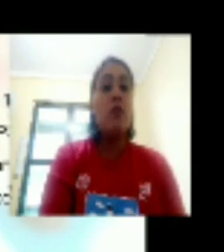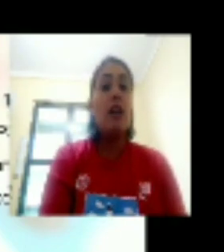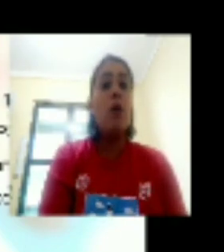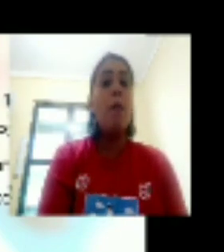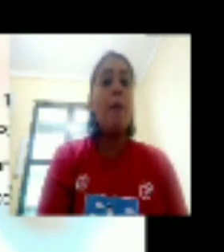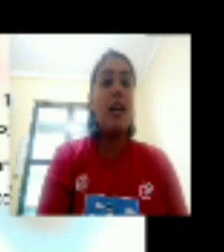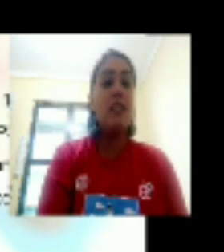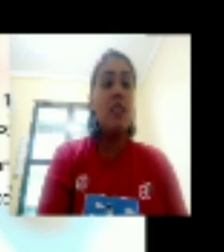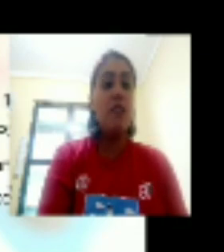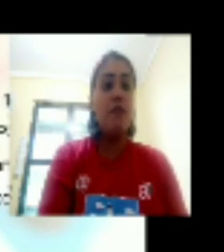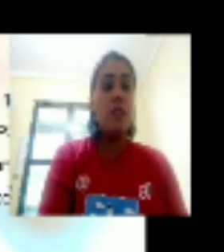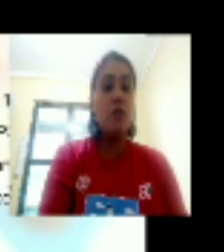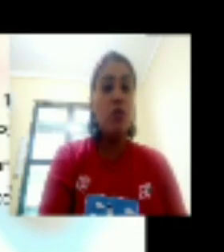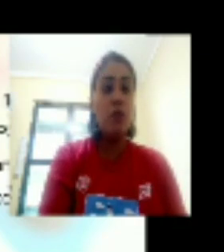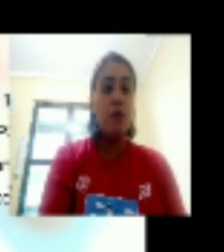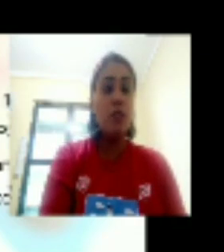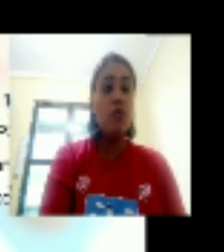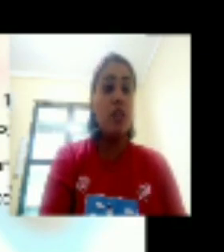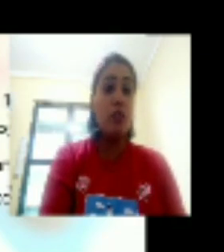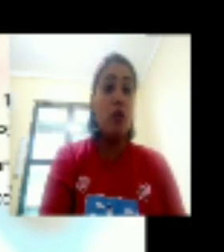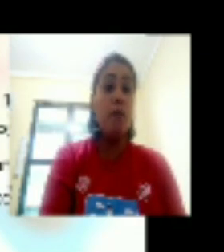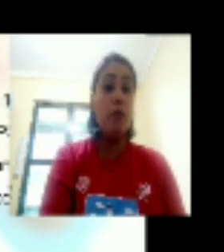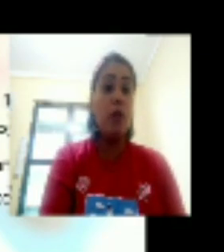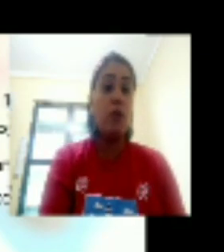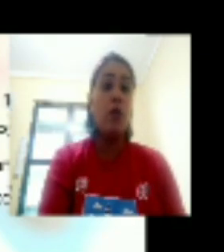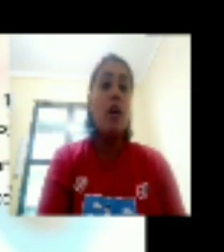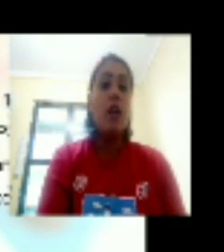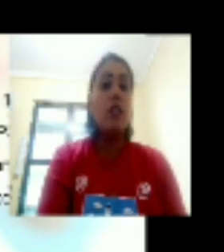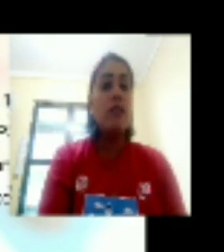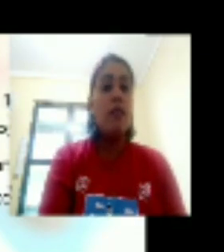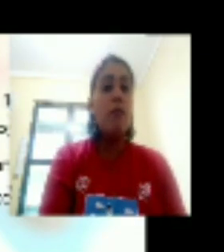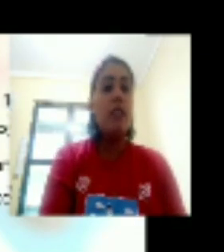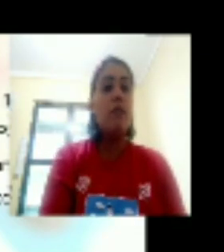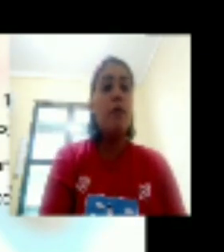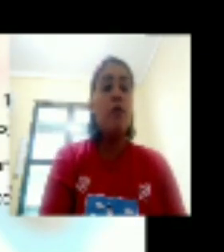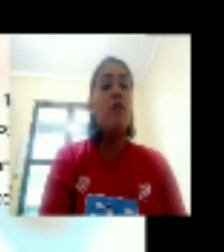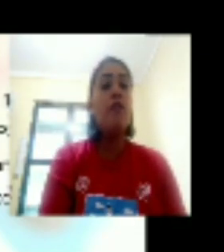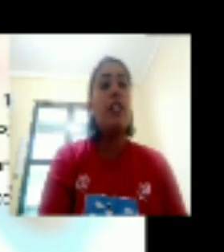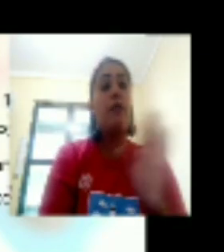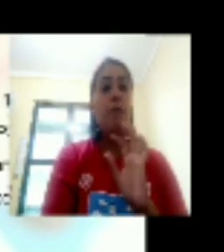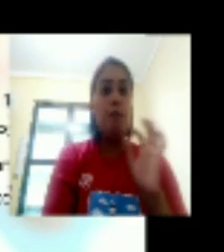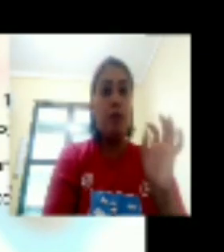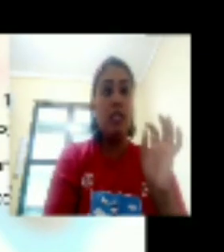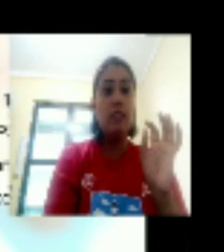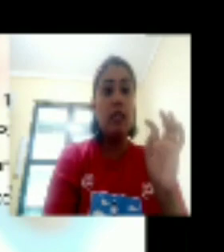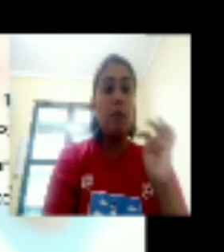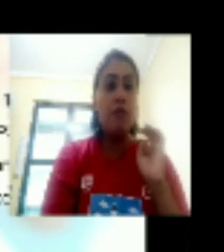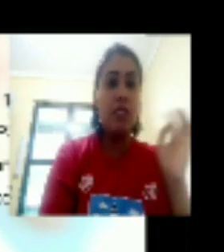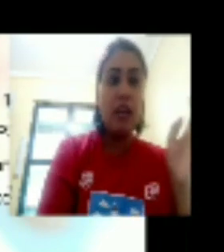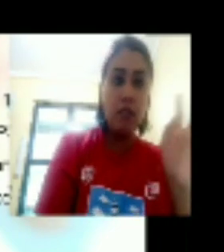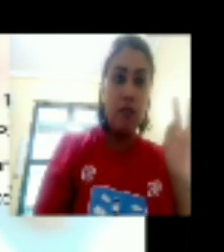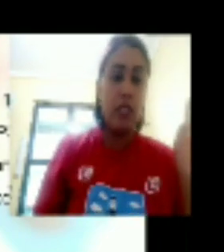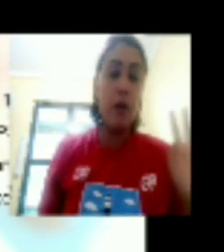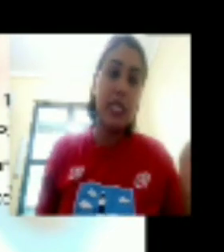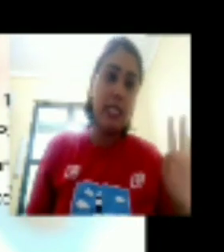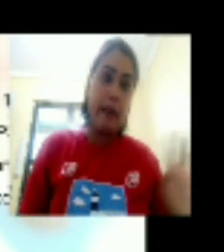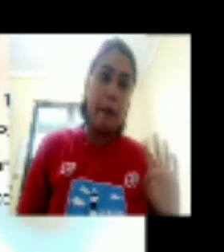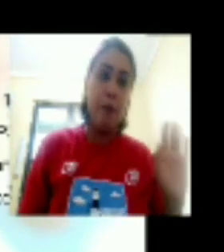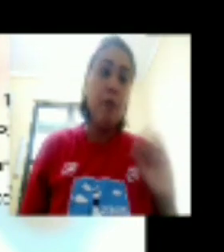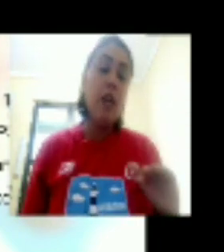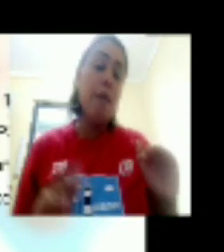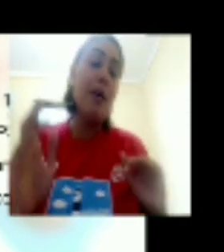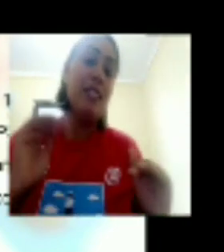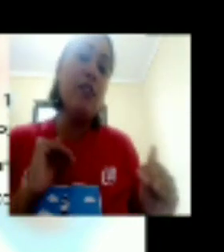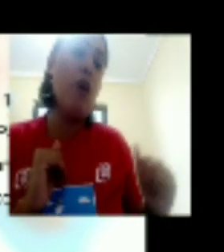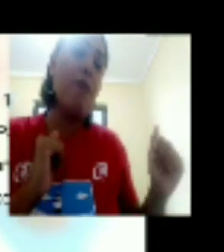ele passou a comprar serviços do setor público, inicialmente por convênio. Por exemplo, vou dar um